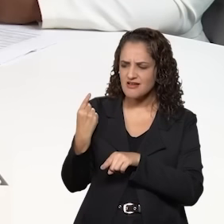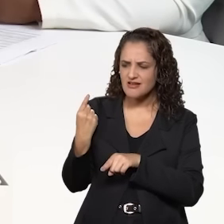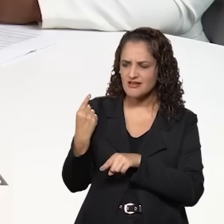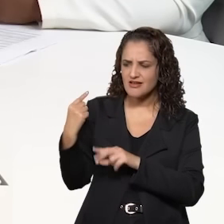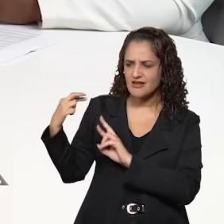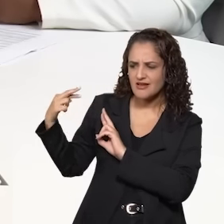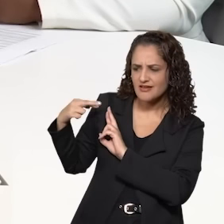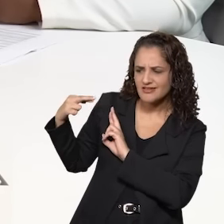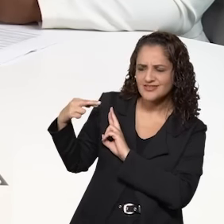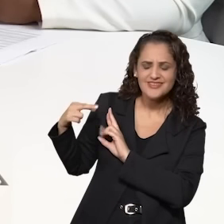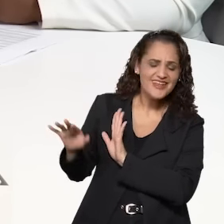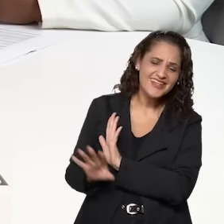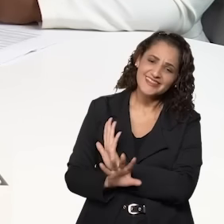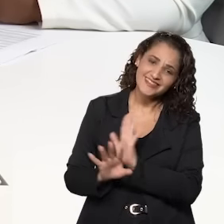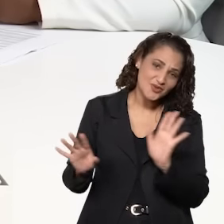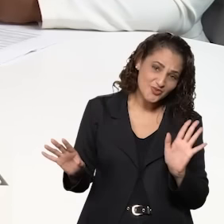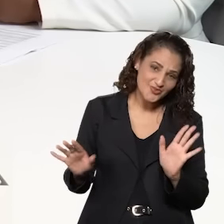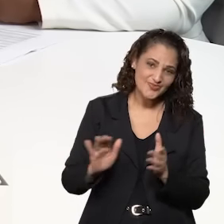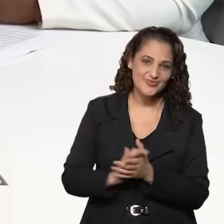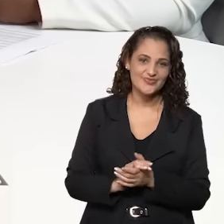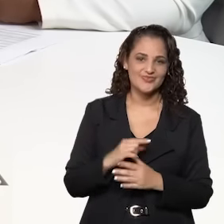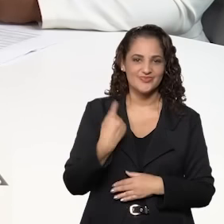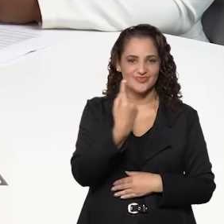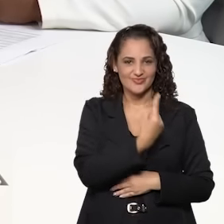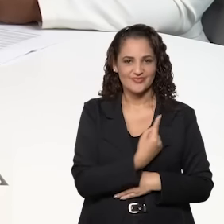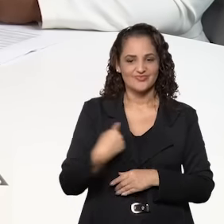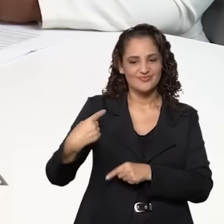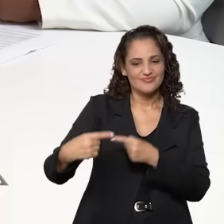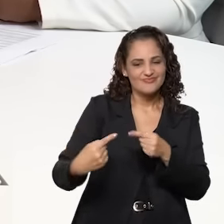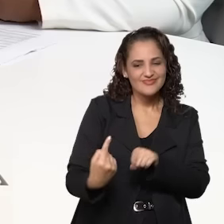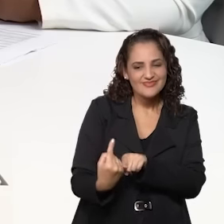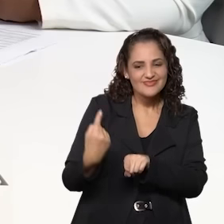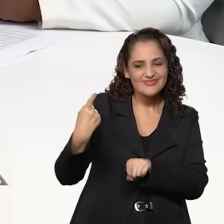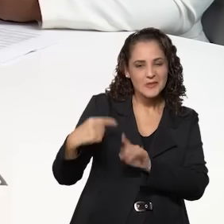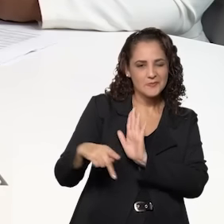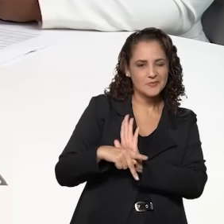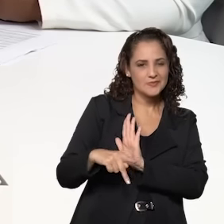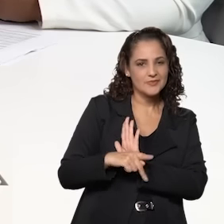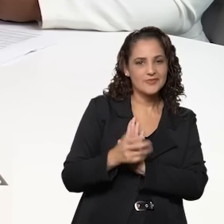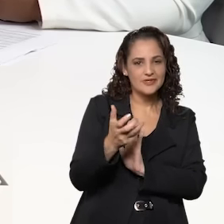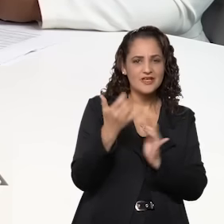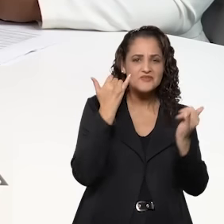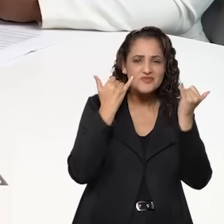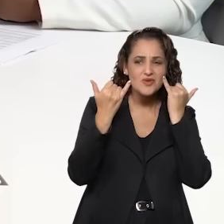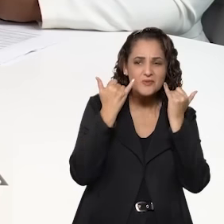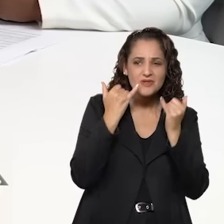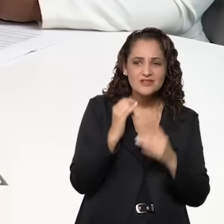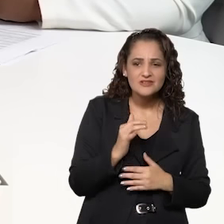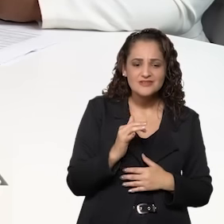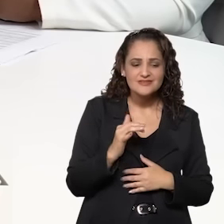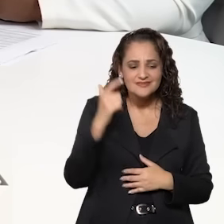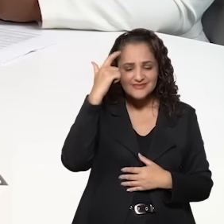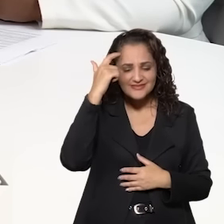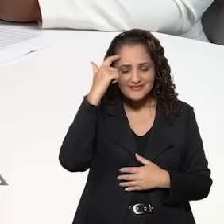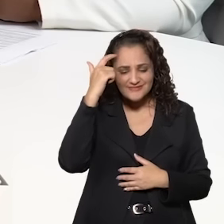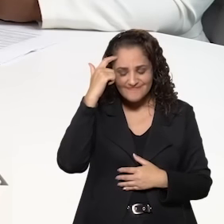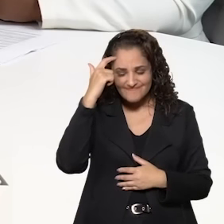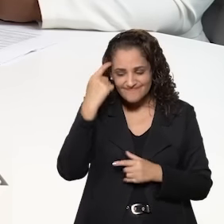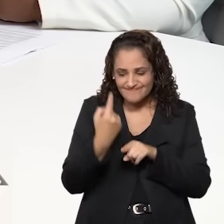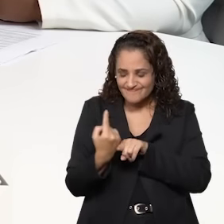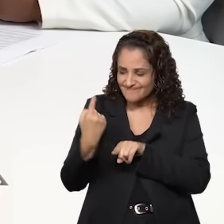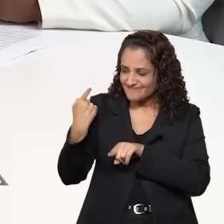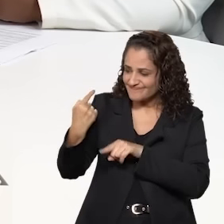queríamos uma informação Nós deveríamos recorrer a quem aos nossos antepassados pai mãe avó etc e depois aos